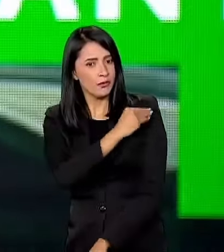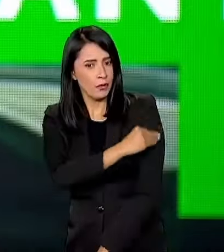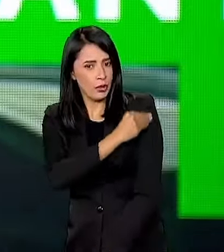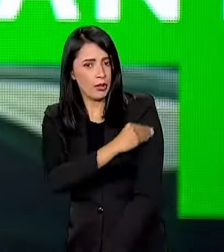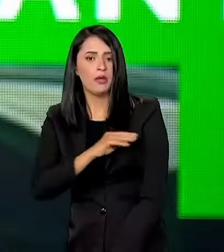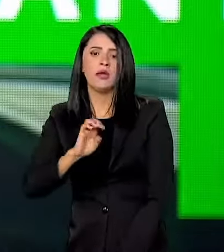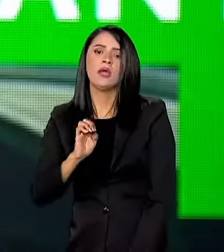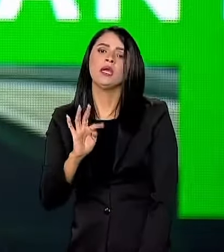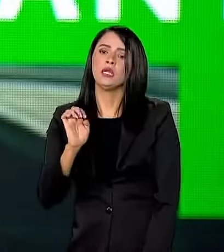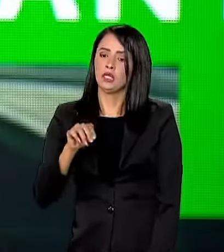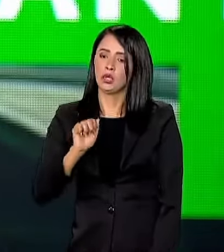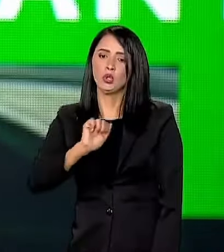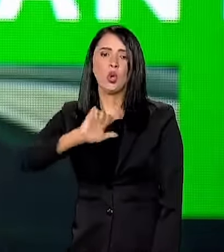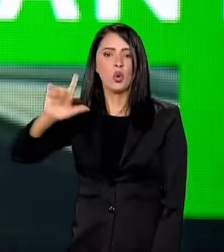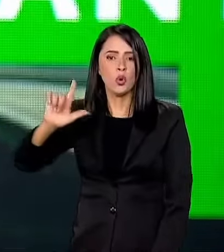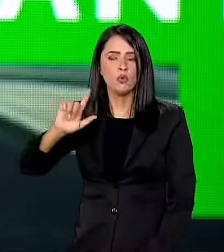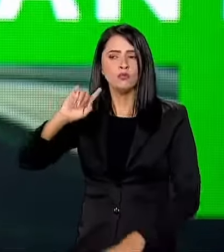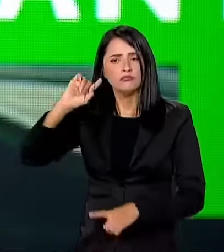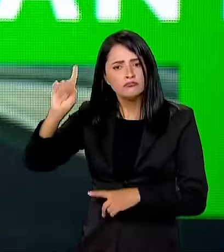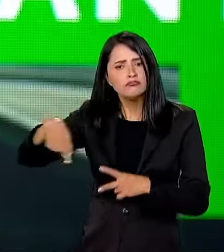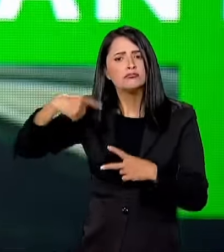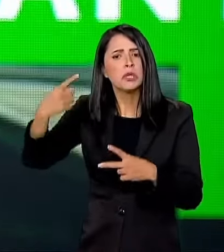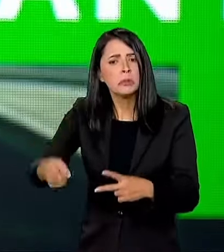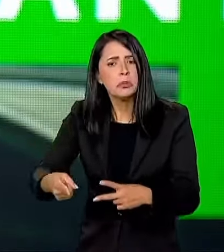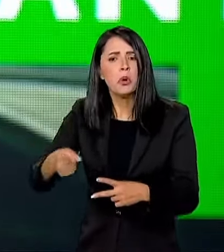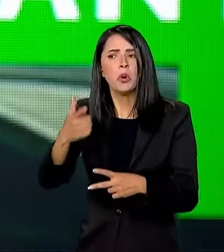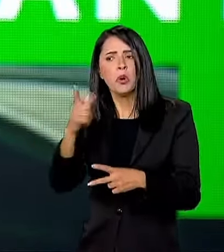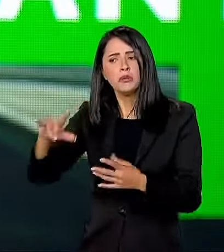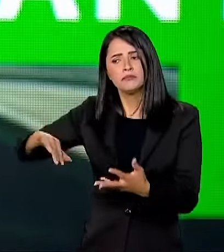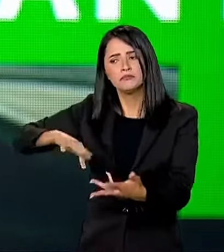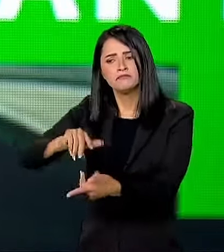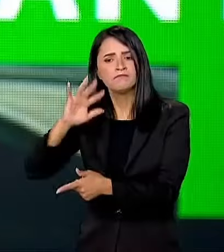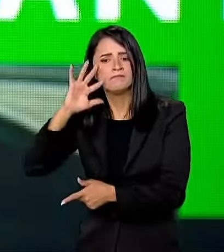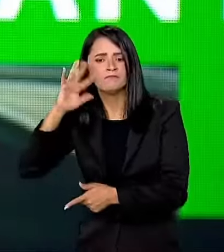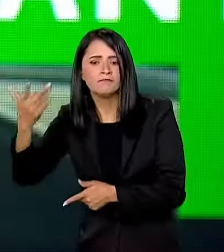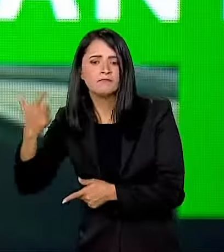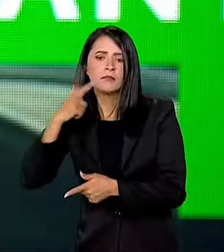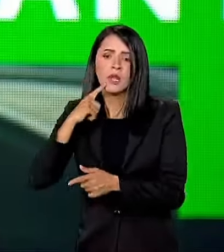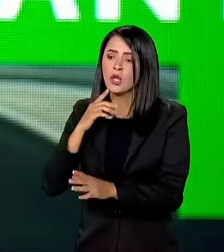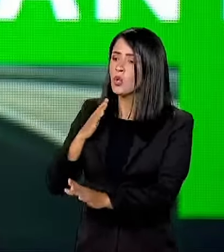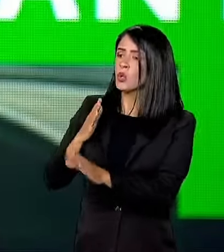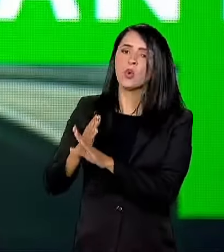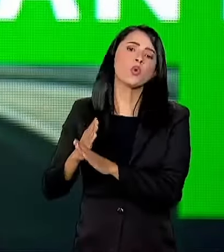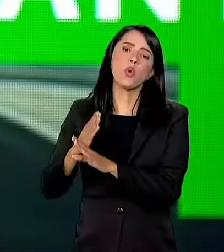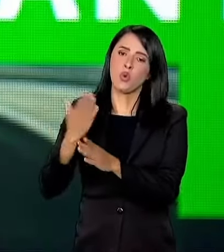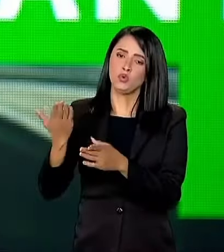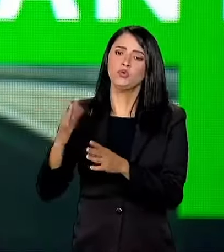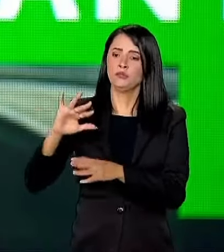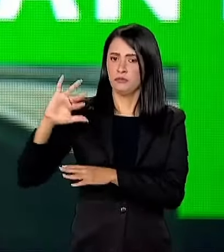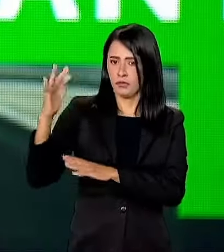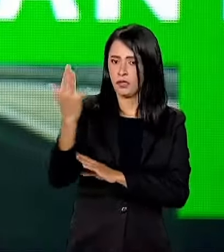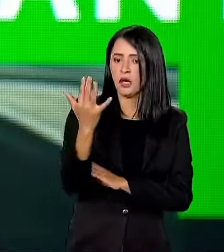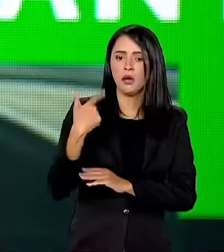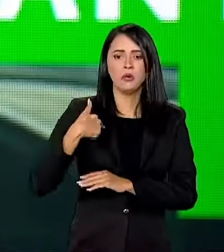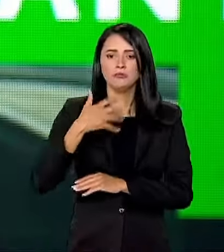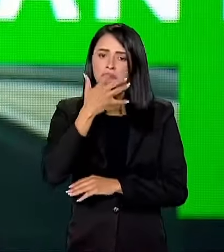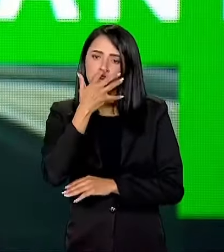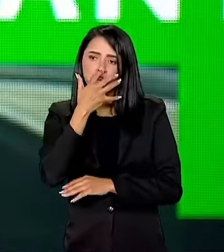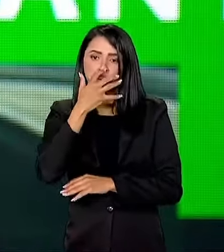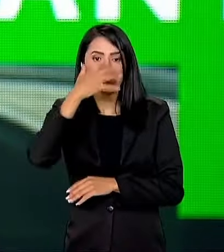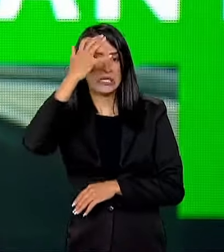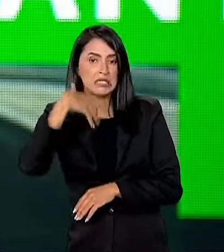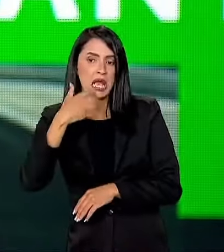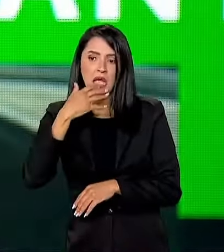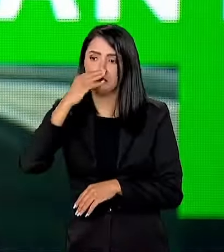Depois, as decisões a nível internacional nos encontros ambientais, sabe, não levaram muito a